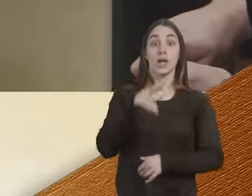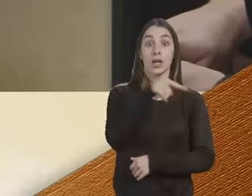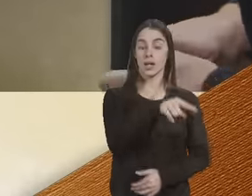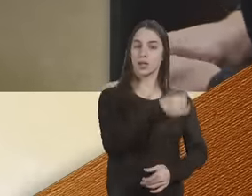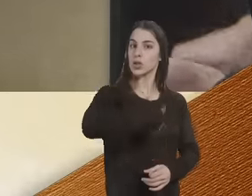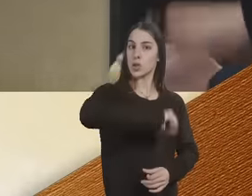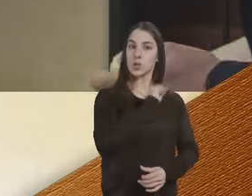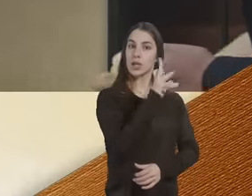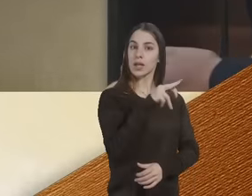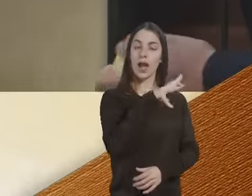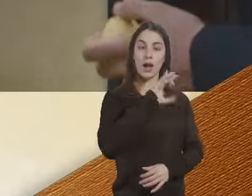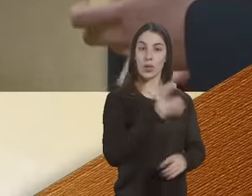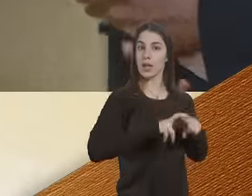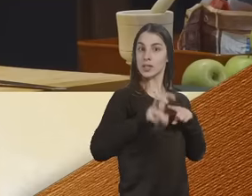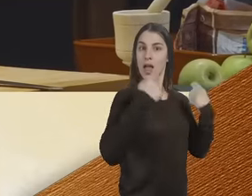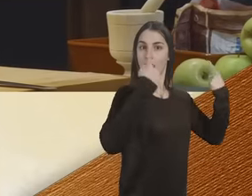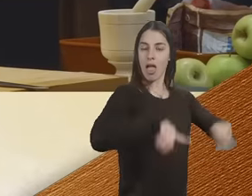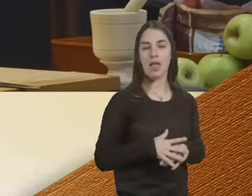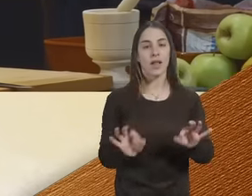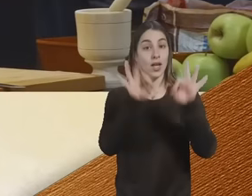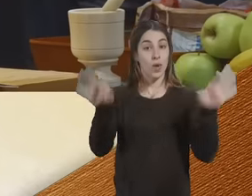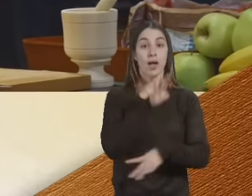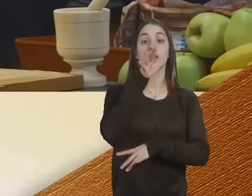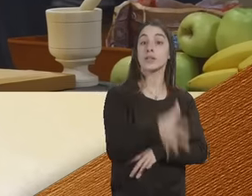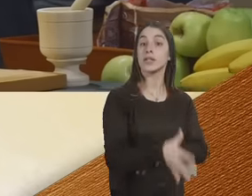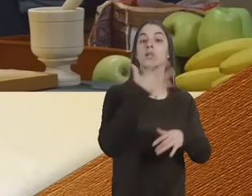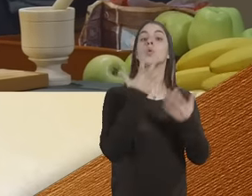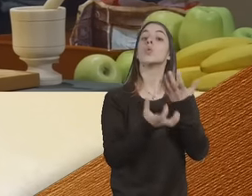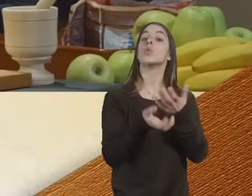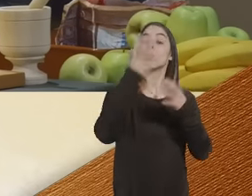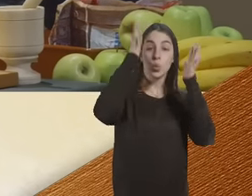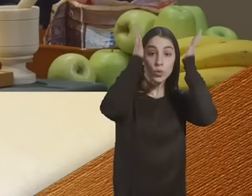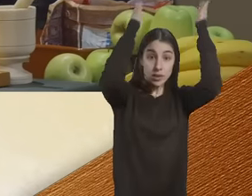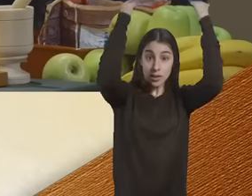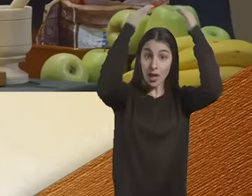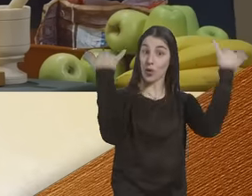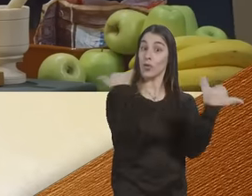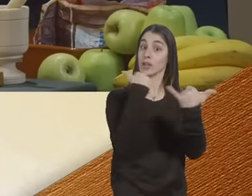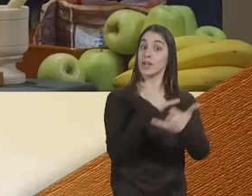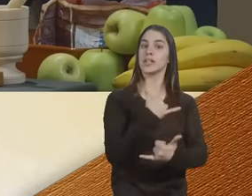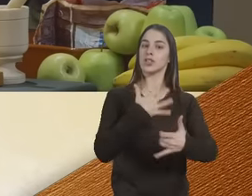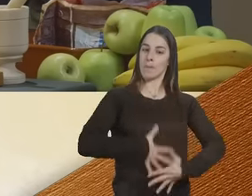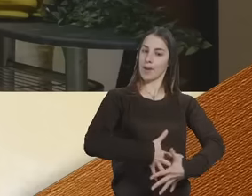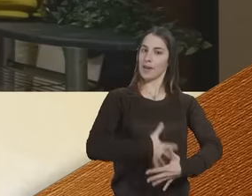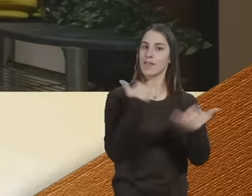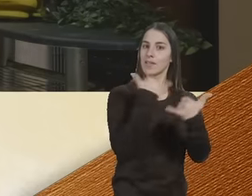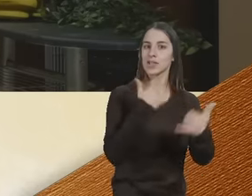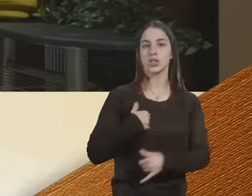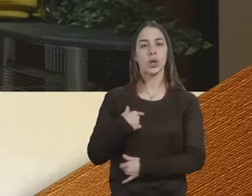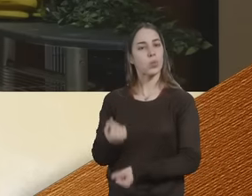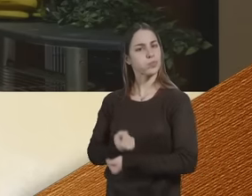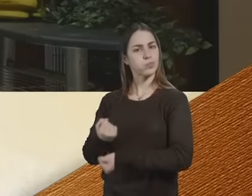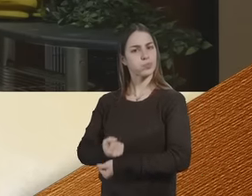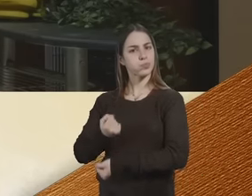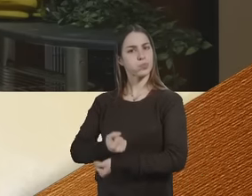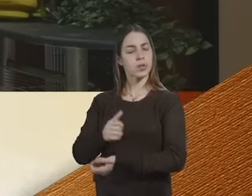Este nosso Ricardo está cheio de energia. É como costumam dizer, cozinheiro feliz, barriga feliz, não é verdade? Eu não estou é... Não estás a conseguir? Espera